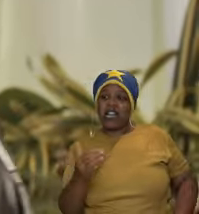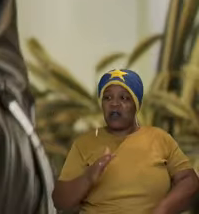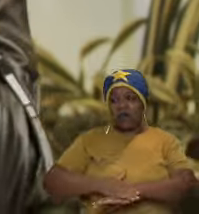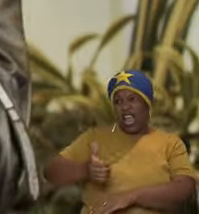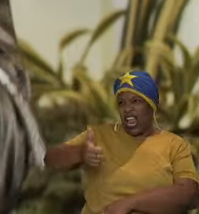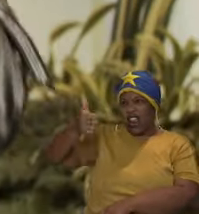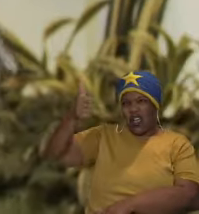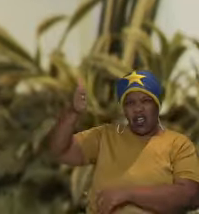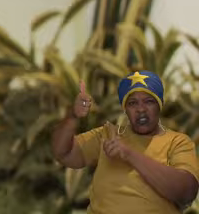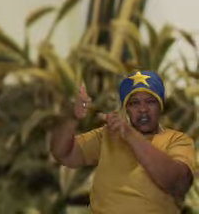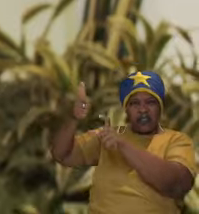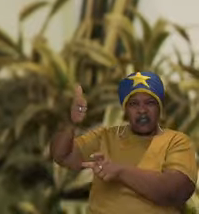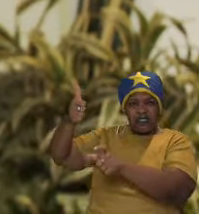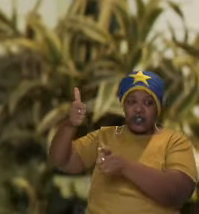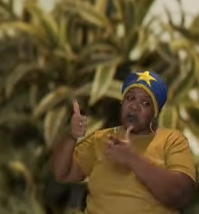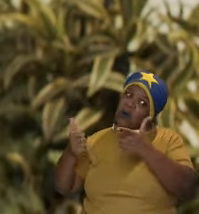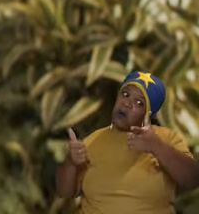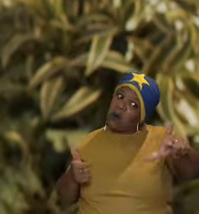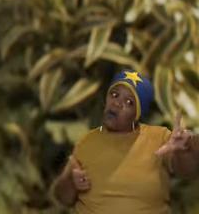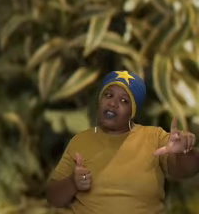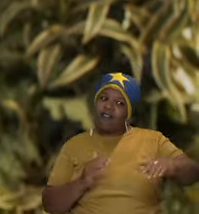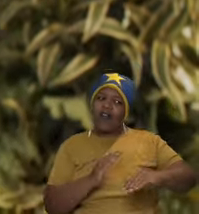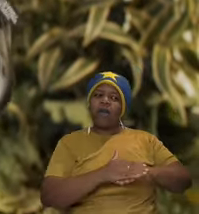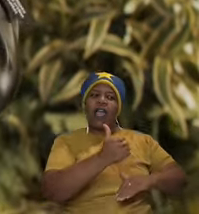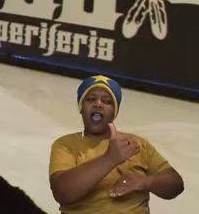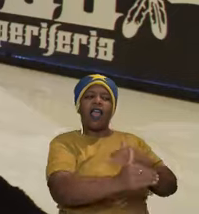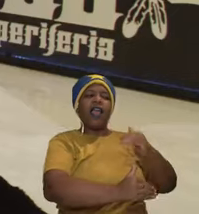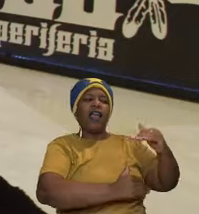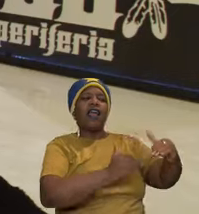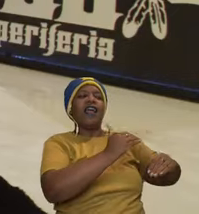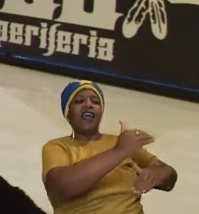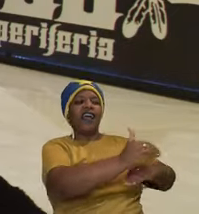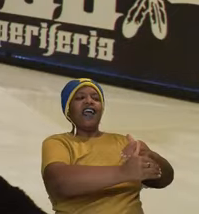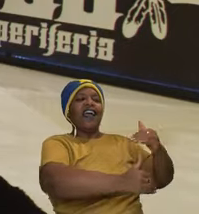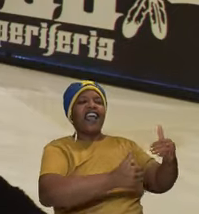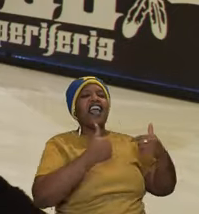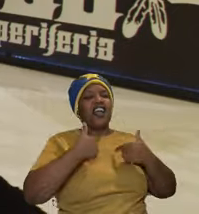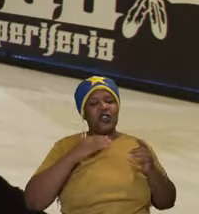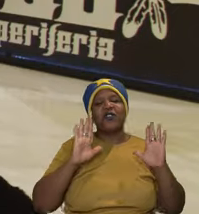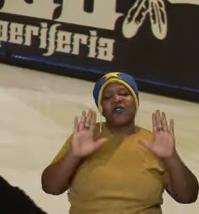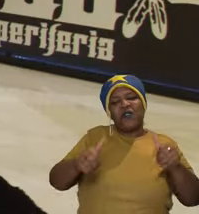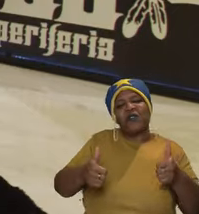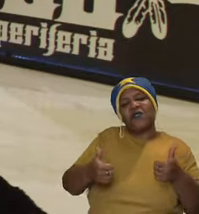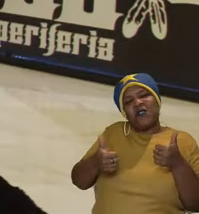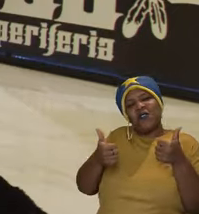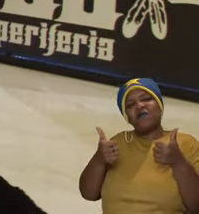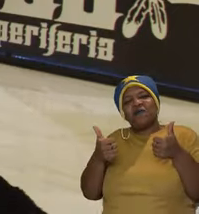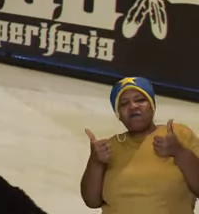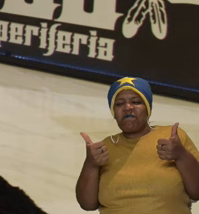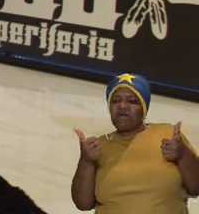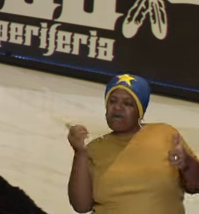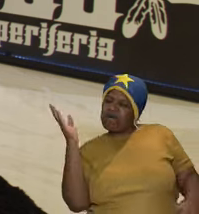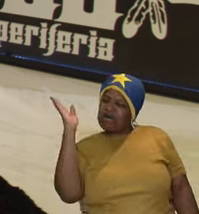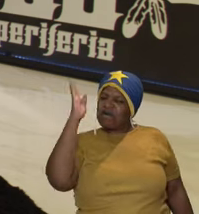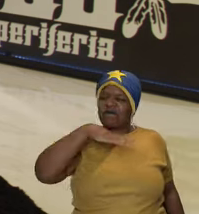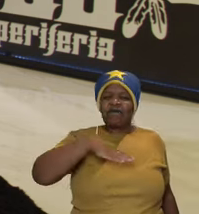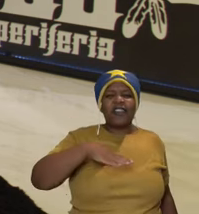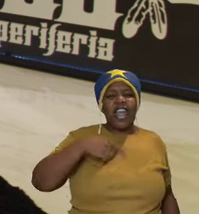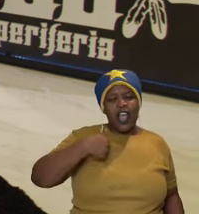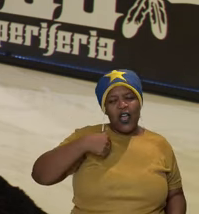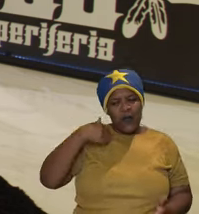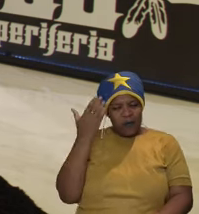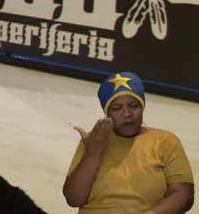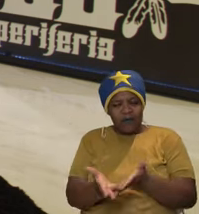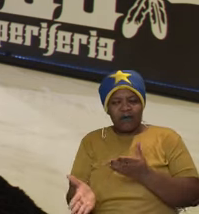melhores. E outros vão melhorando suas provas. Eu tô bem, de vilão. Perdido num cântico